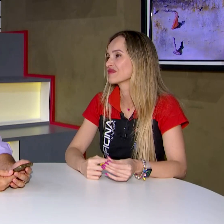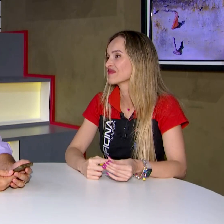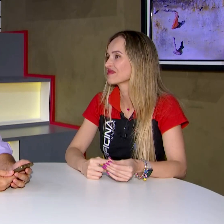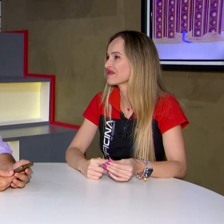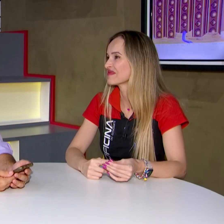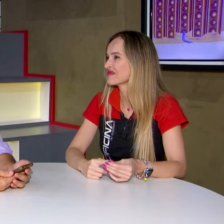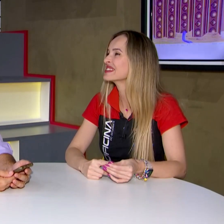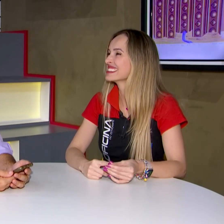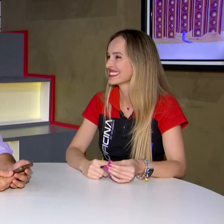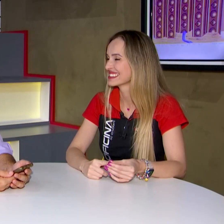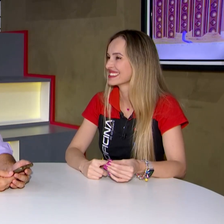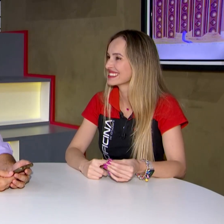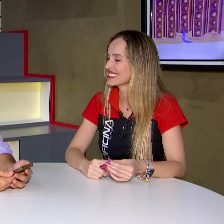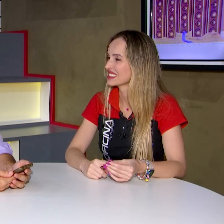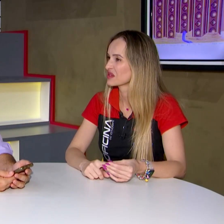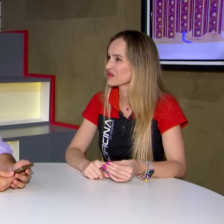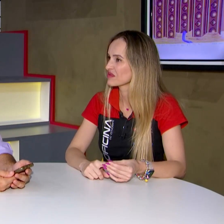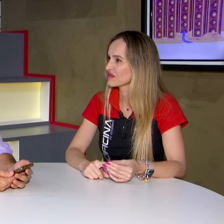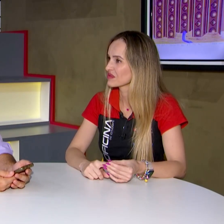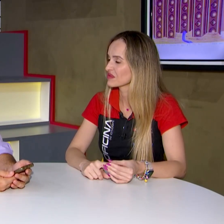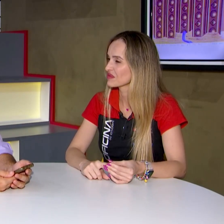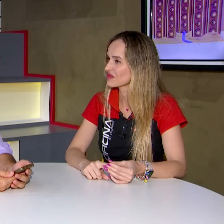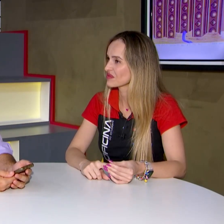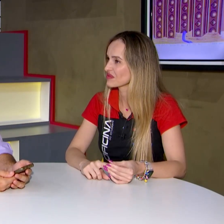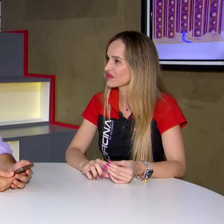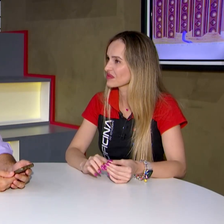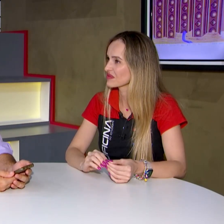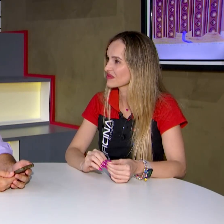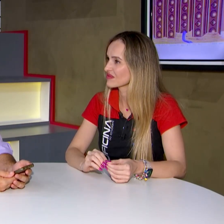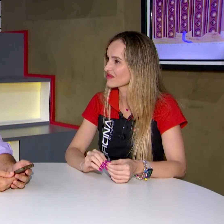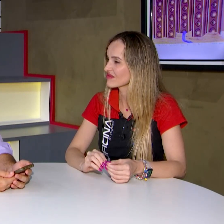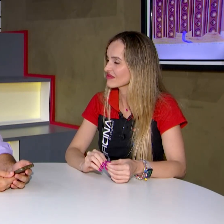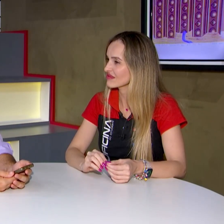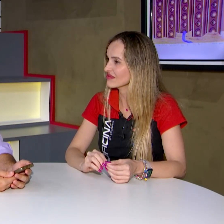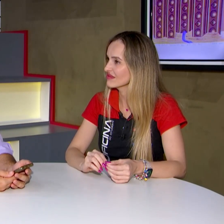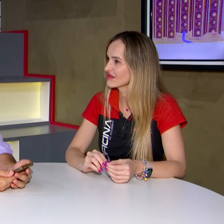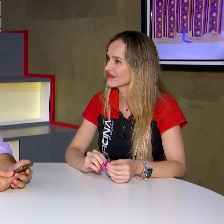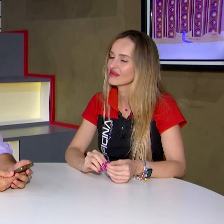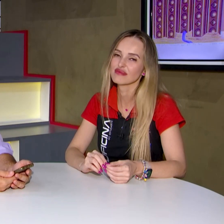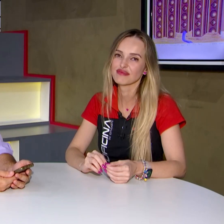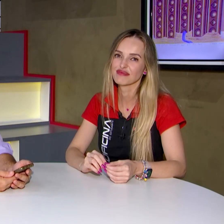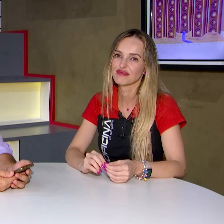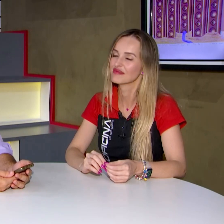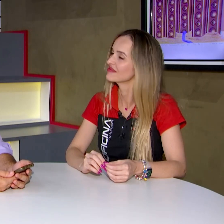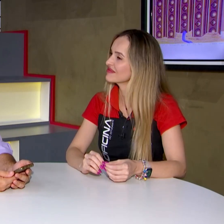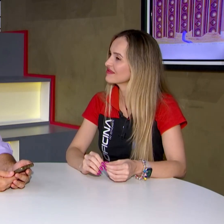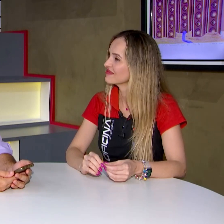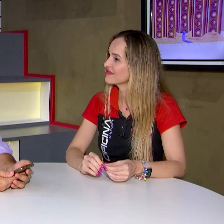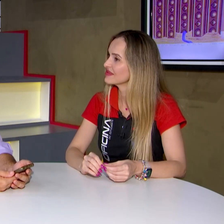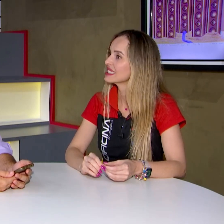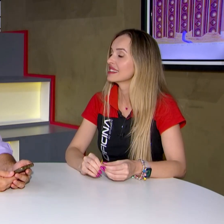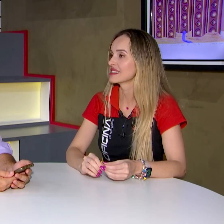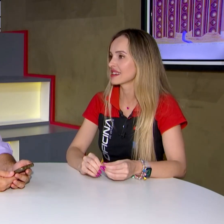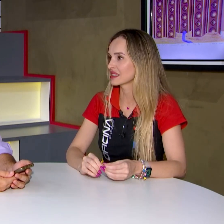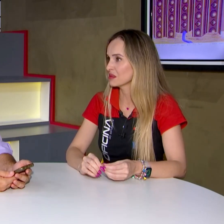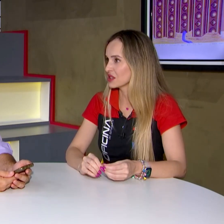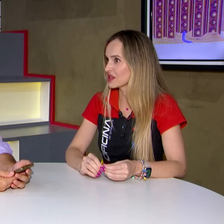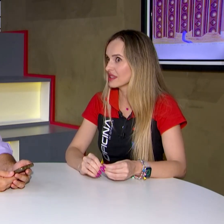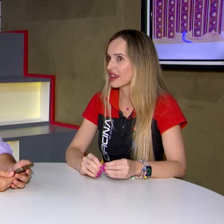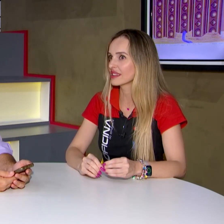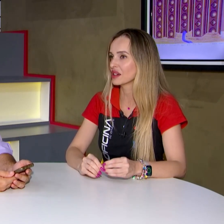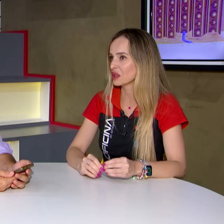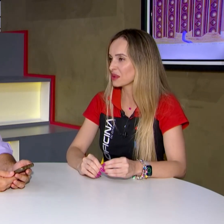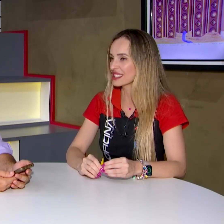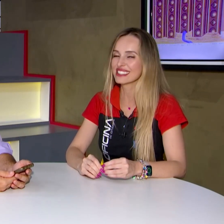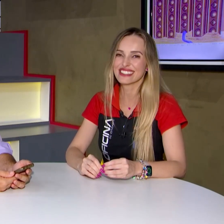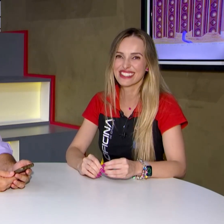é espetacular, porque já começa, como diria minha mãe, a dar valor ao dinheiro, né?